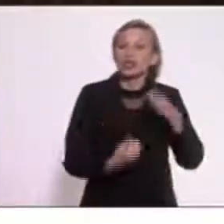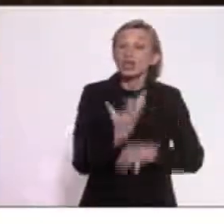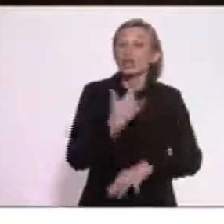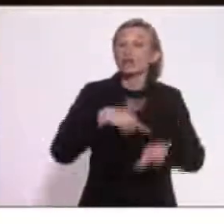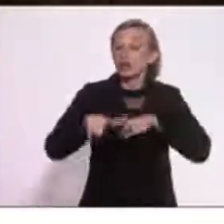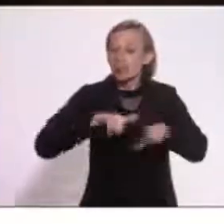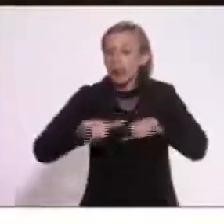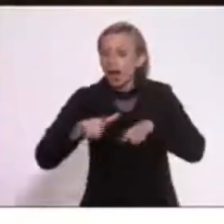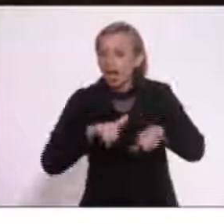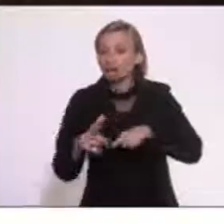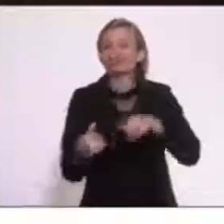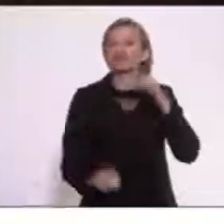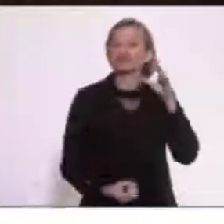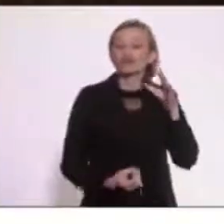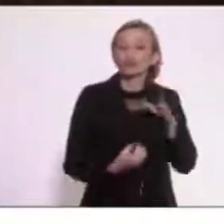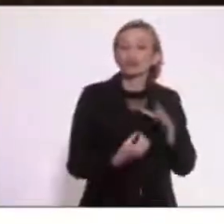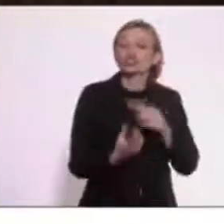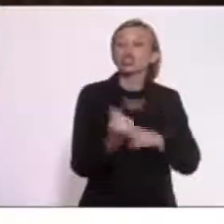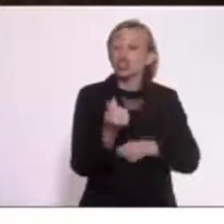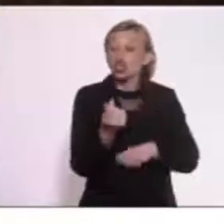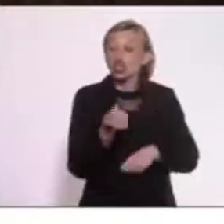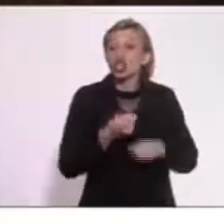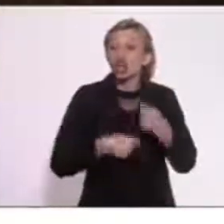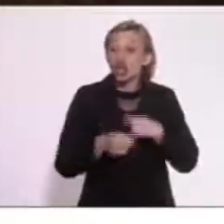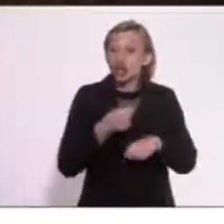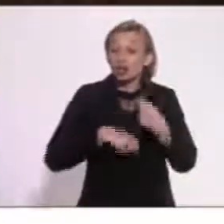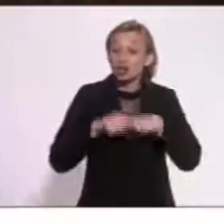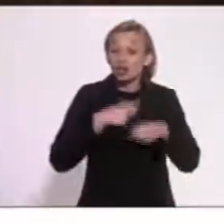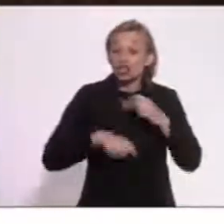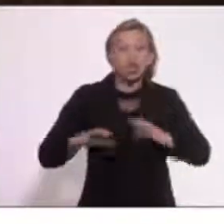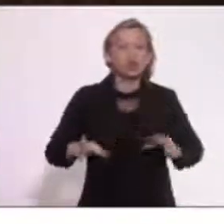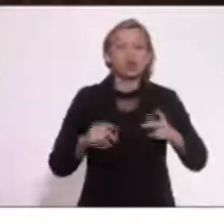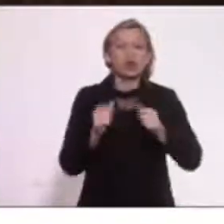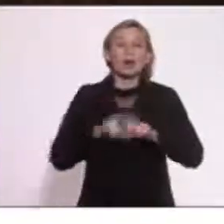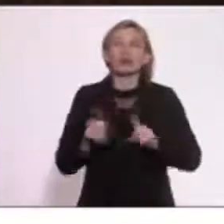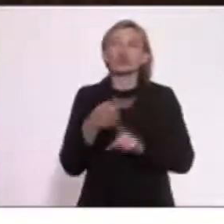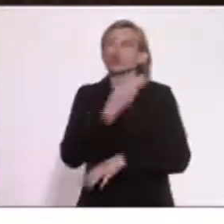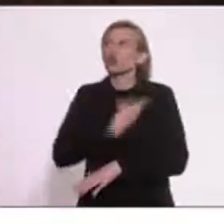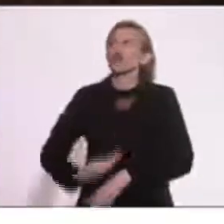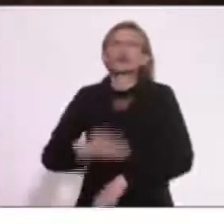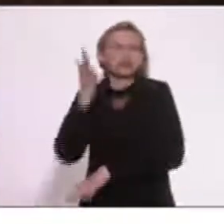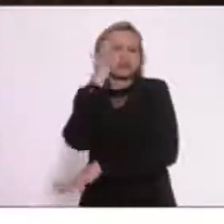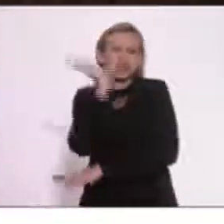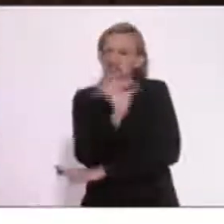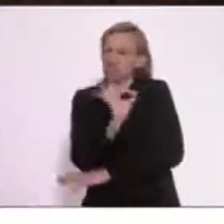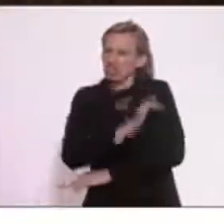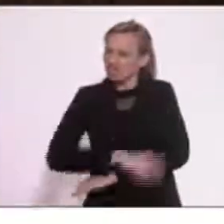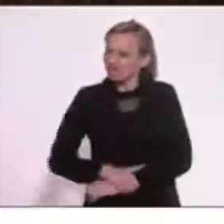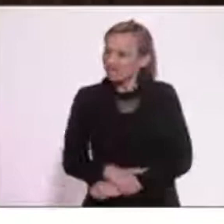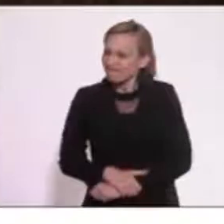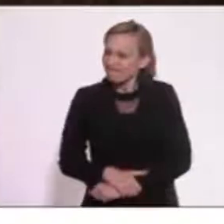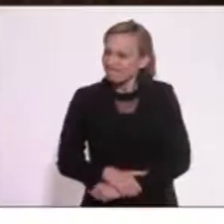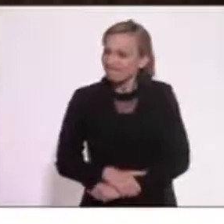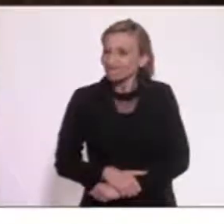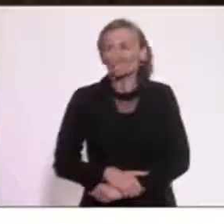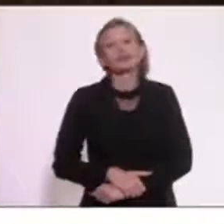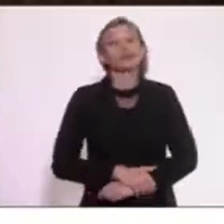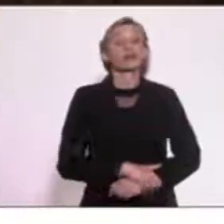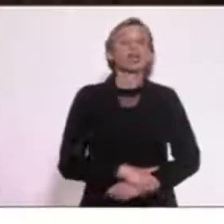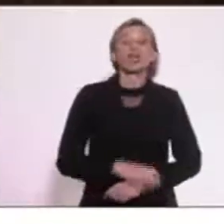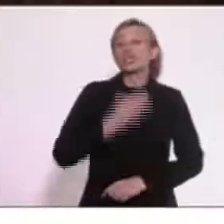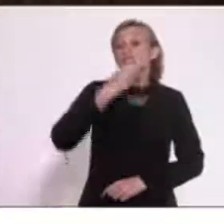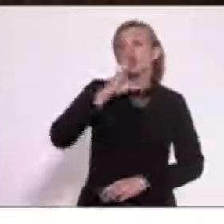empregos, mas o governo não entende desta forma, desta maneira.